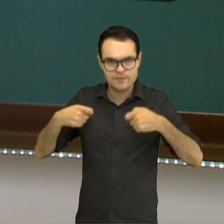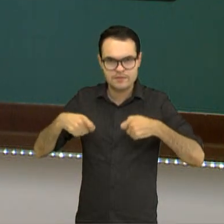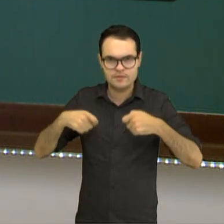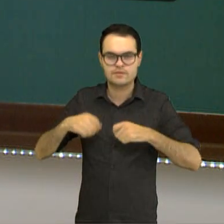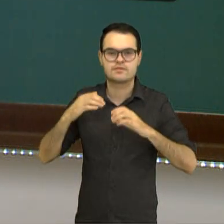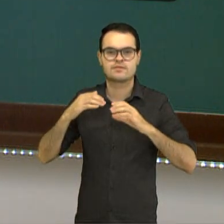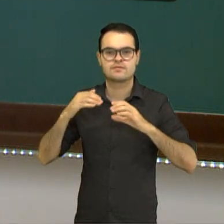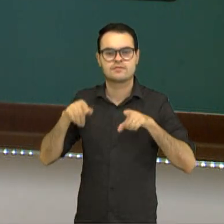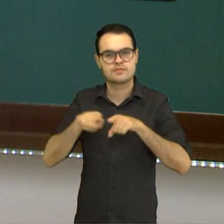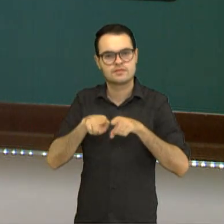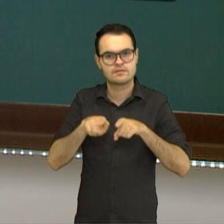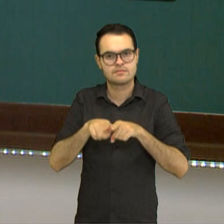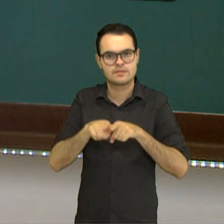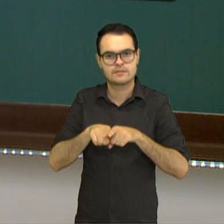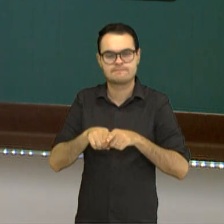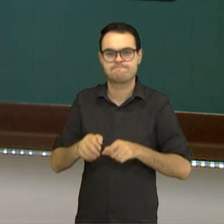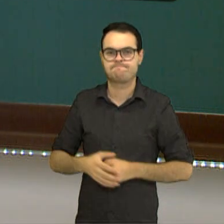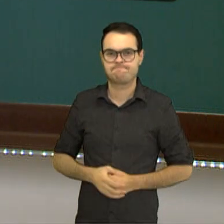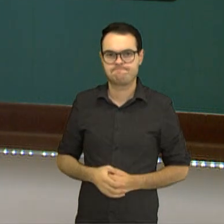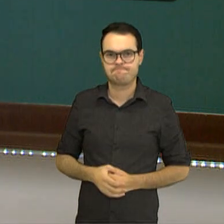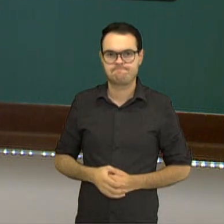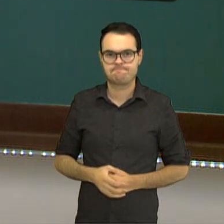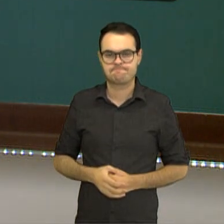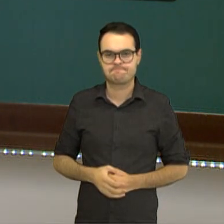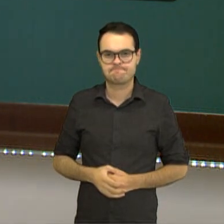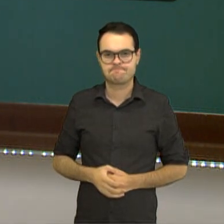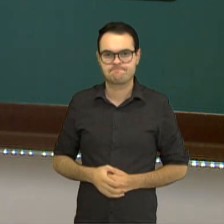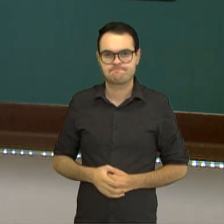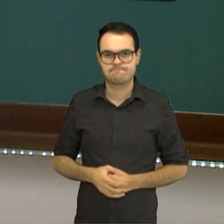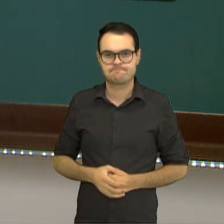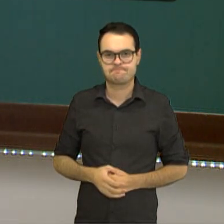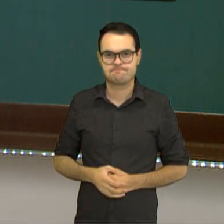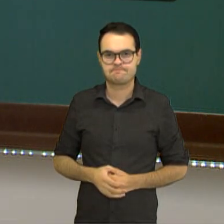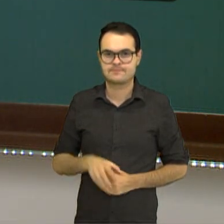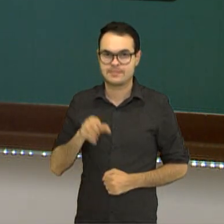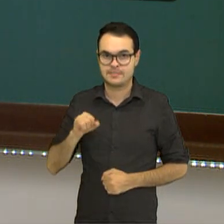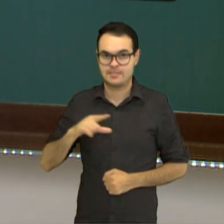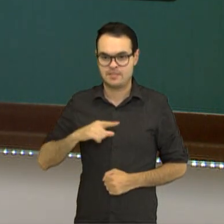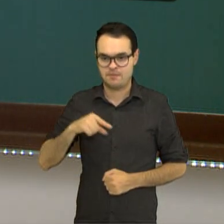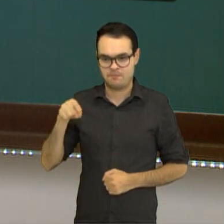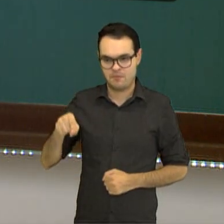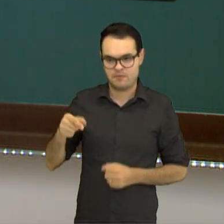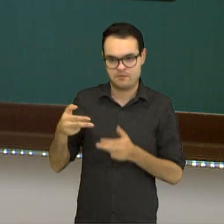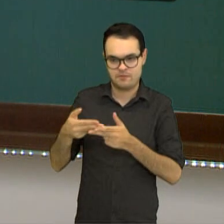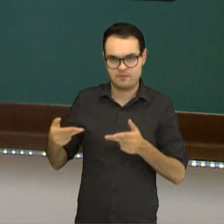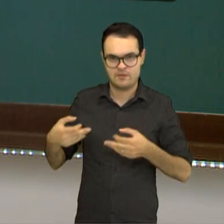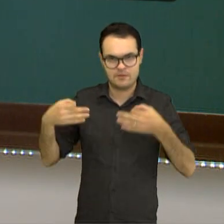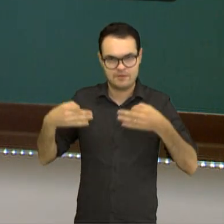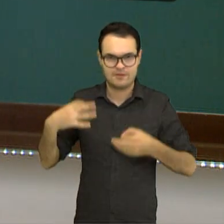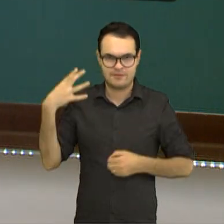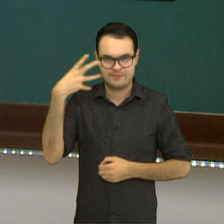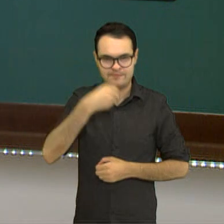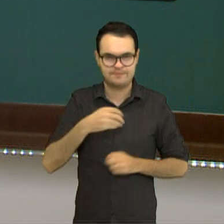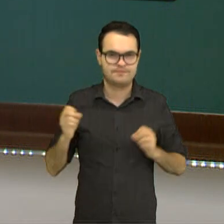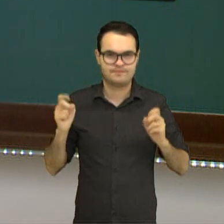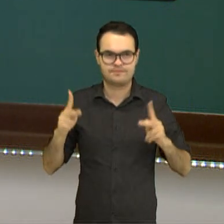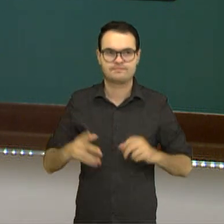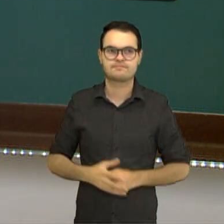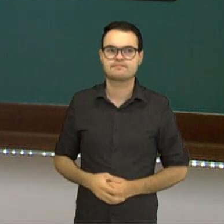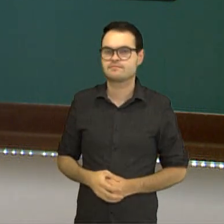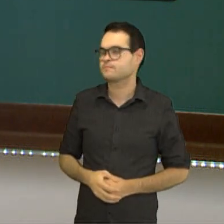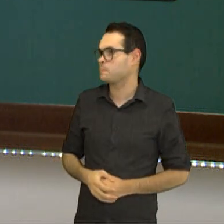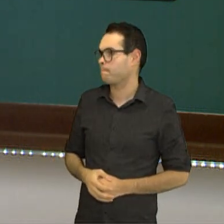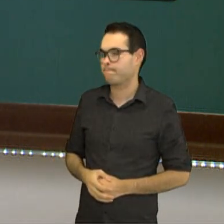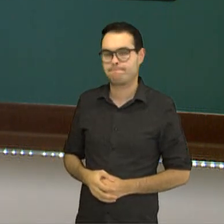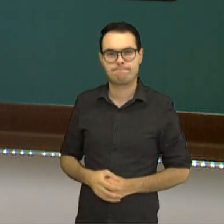in the appropriate spot on the answer sheet, né? E também se tem a pontuação toda bonitinha. Então,